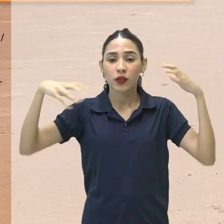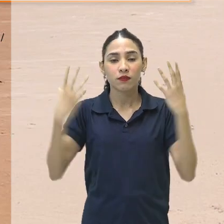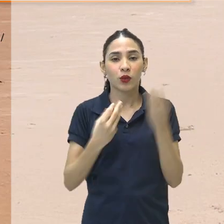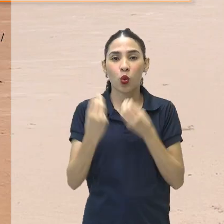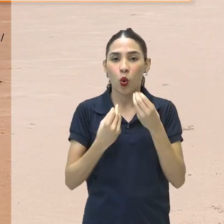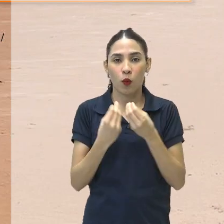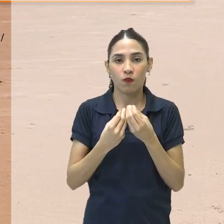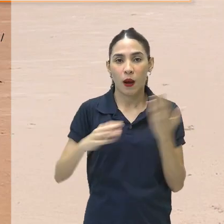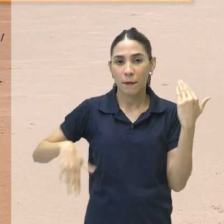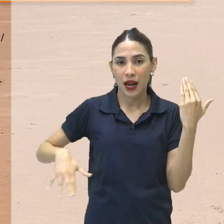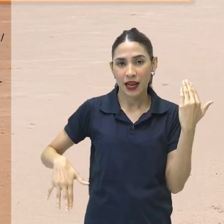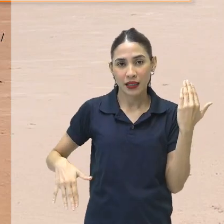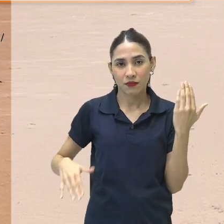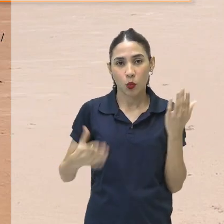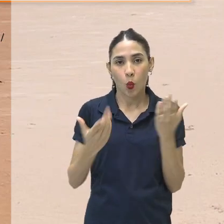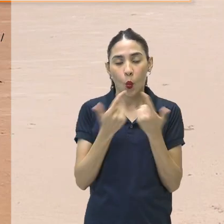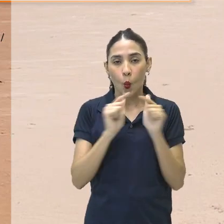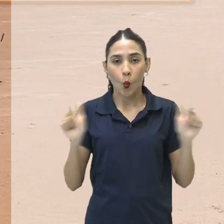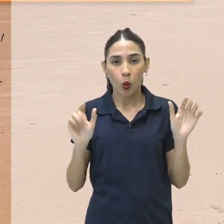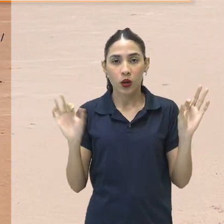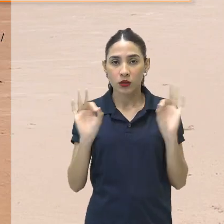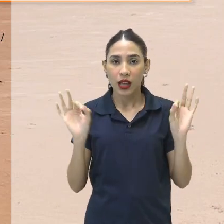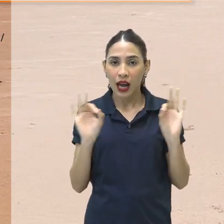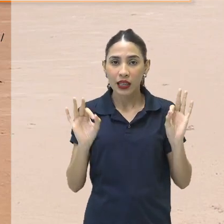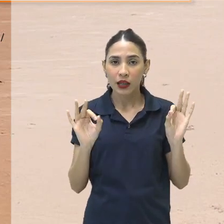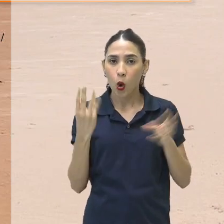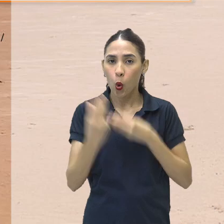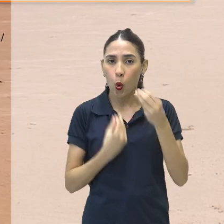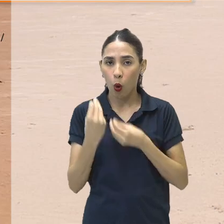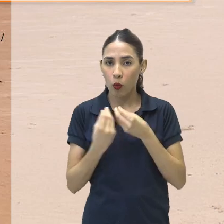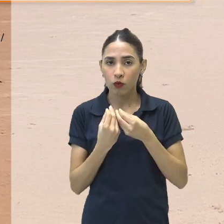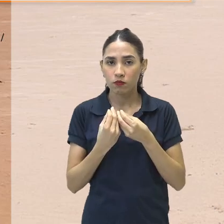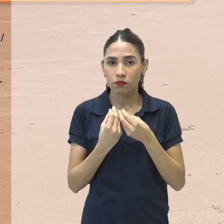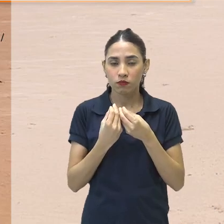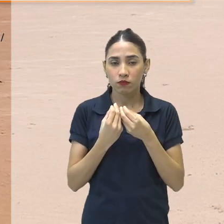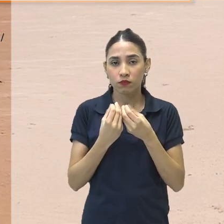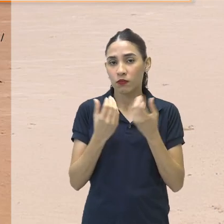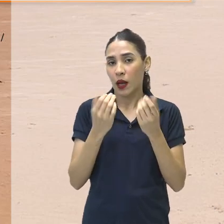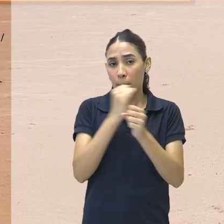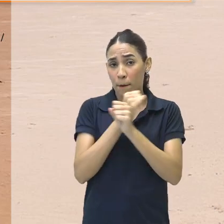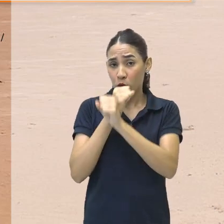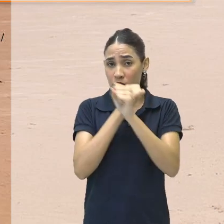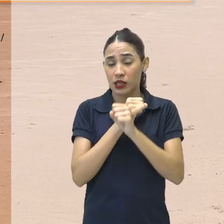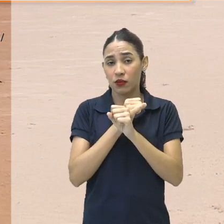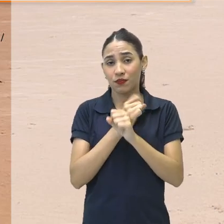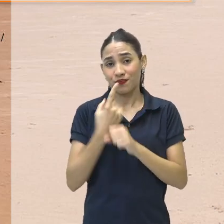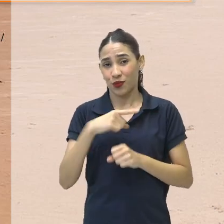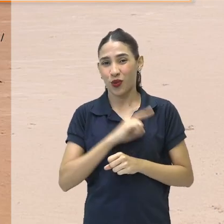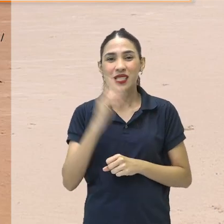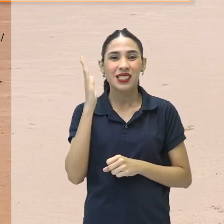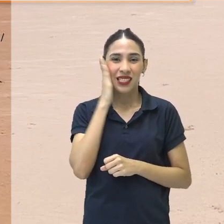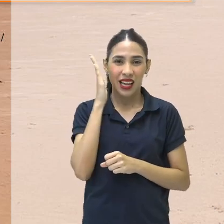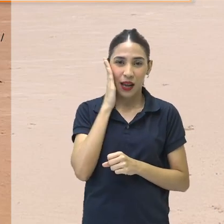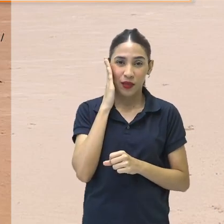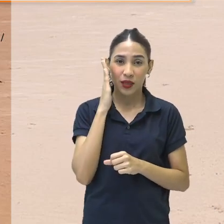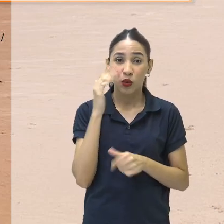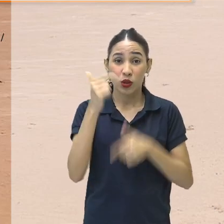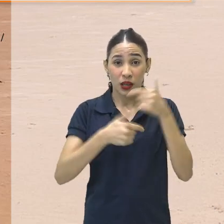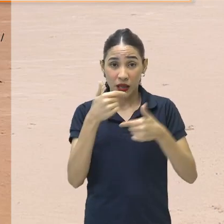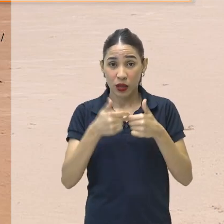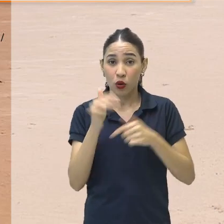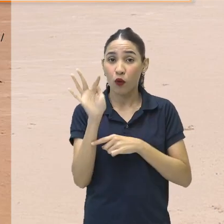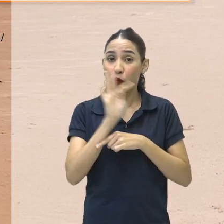praia não tivesse ninguém, como é que esse trabalhador ele teria sua proteção, né? A gente sabe que o trabalhador